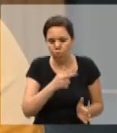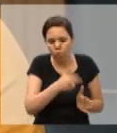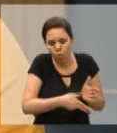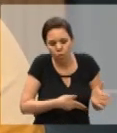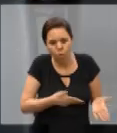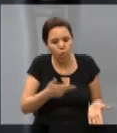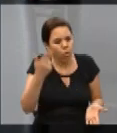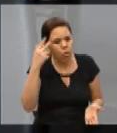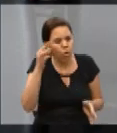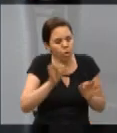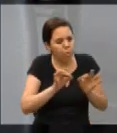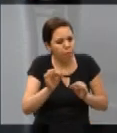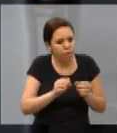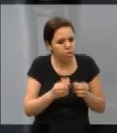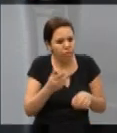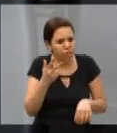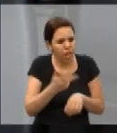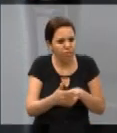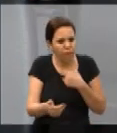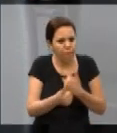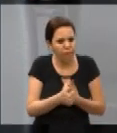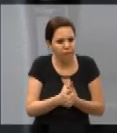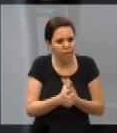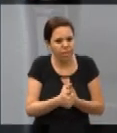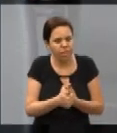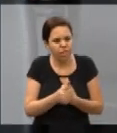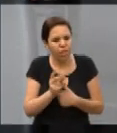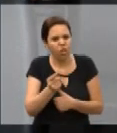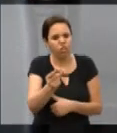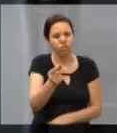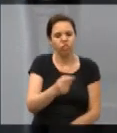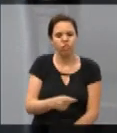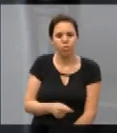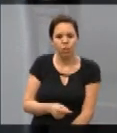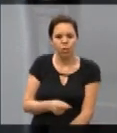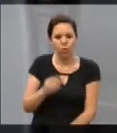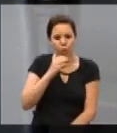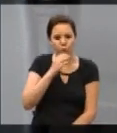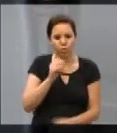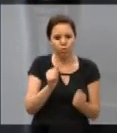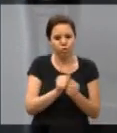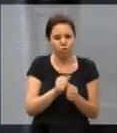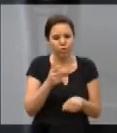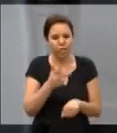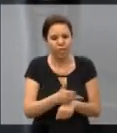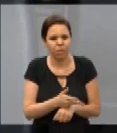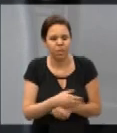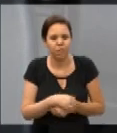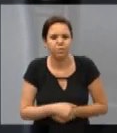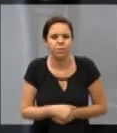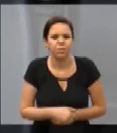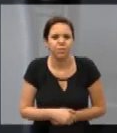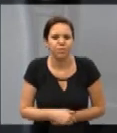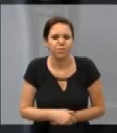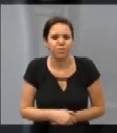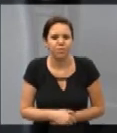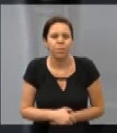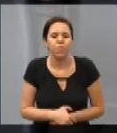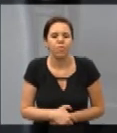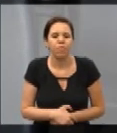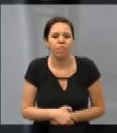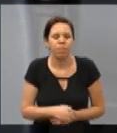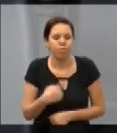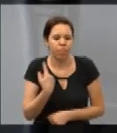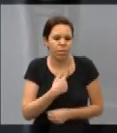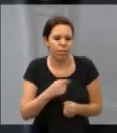planejava gravar eu perto do trem. E eu, Rodrigo, pega a câmera, continua! E ele correndo com a câmera. E teve uma cena